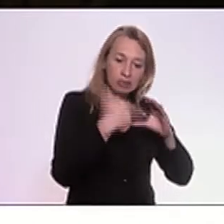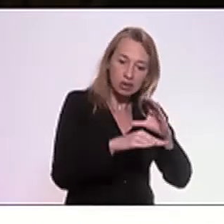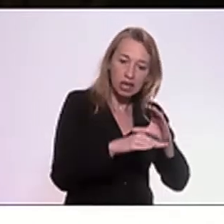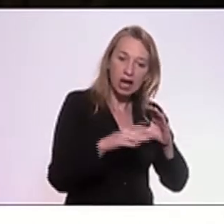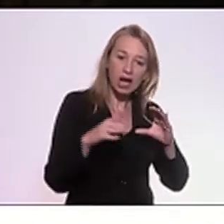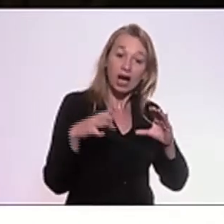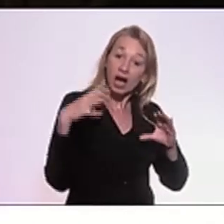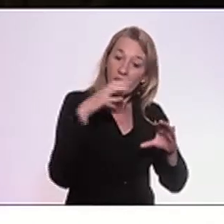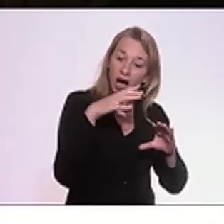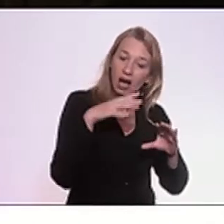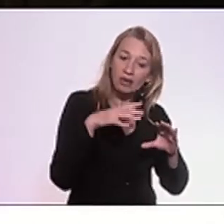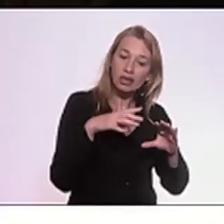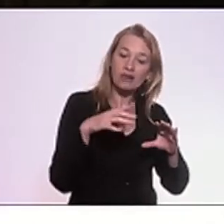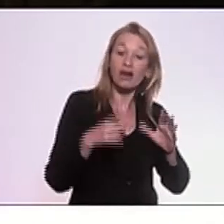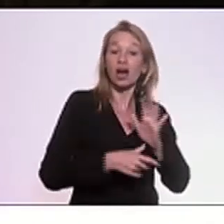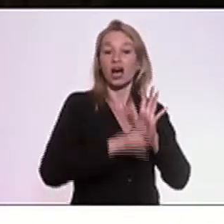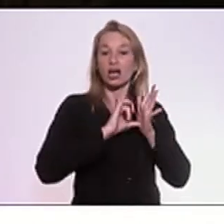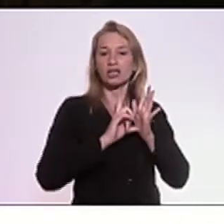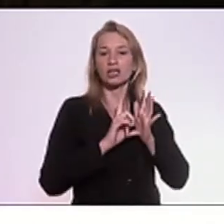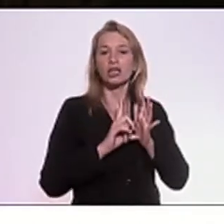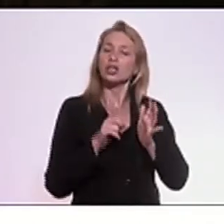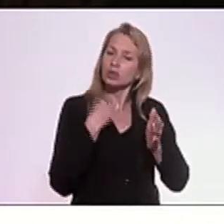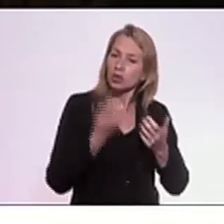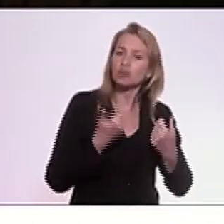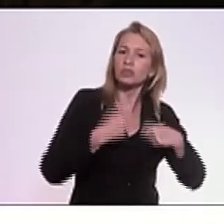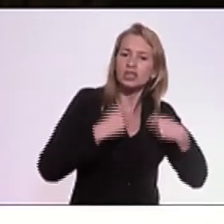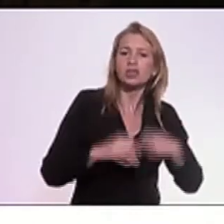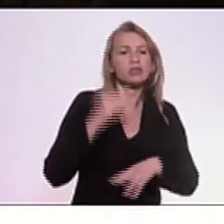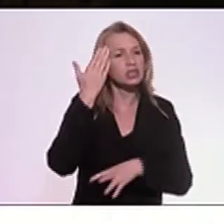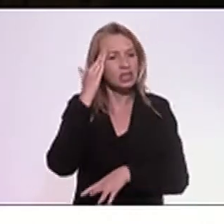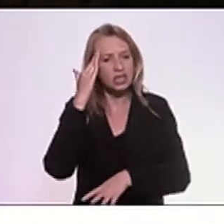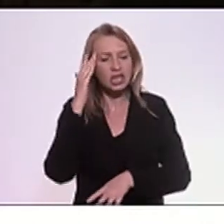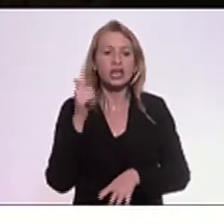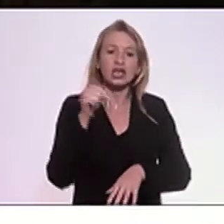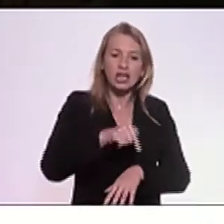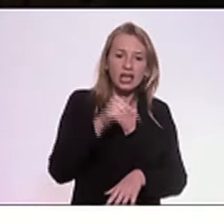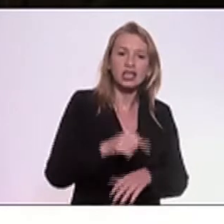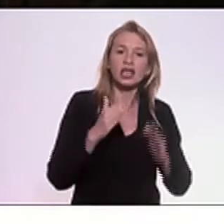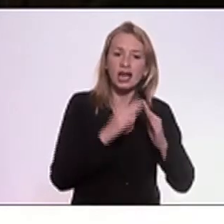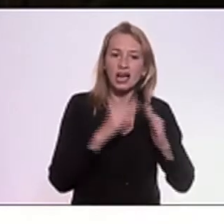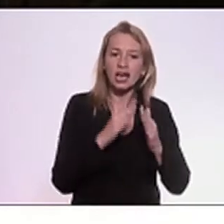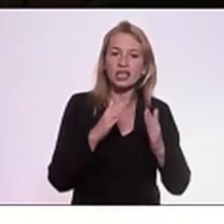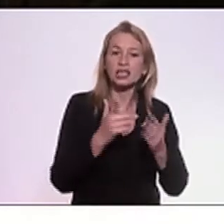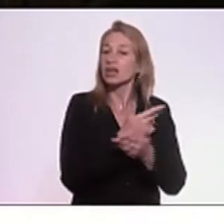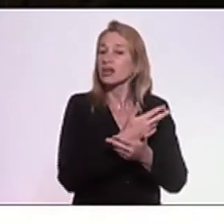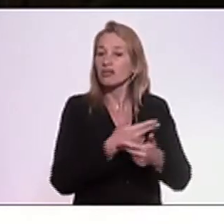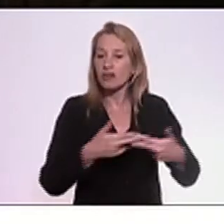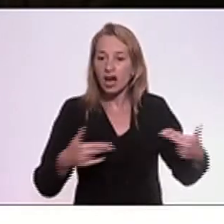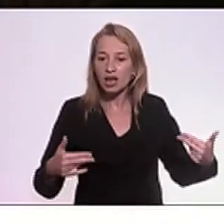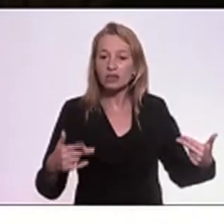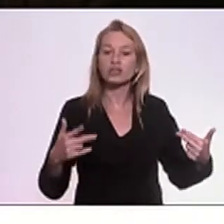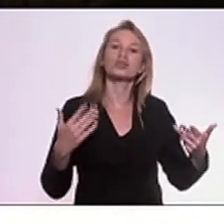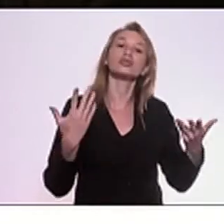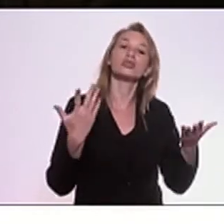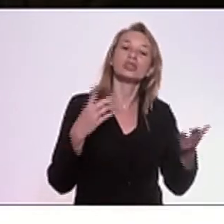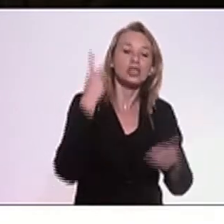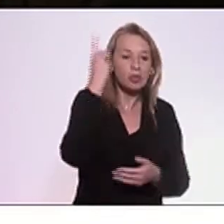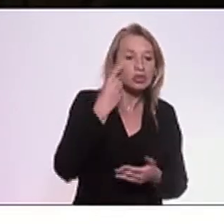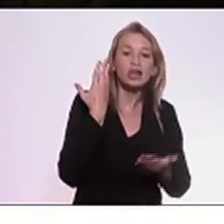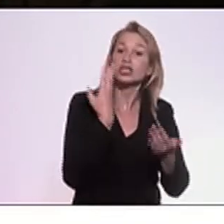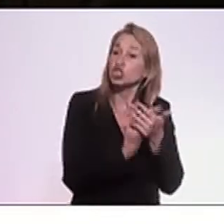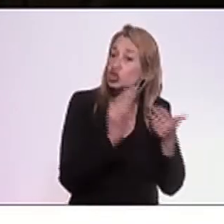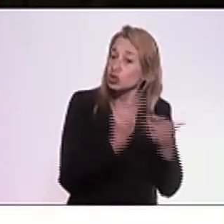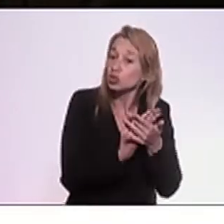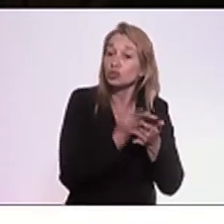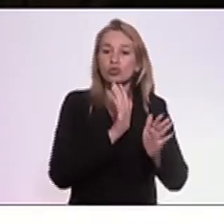Até porque nós precisamos entender que aqui na casa muitos deputados estudam com muito cuidado, estudam e precisam